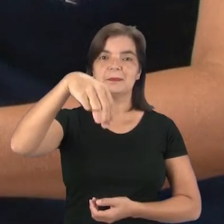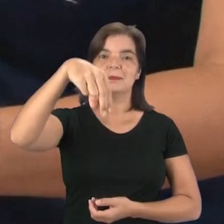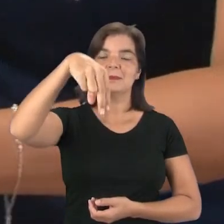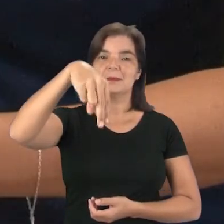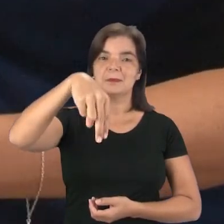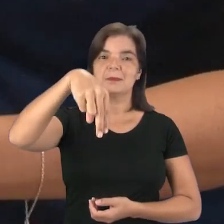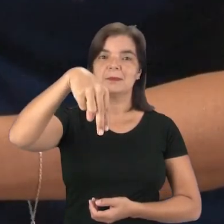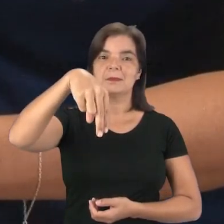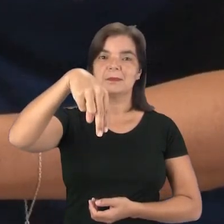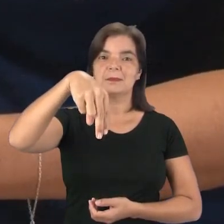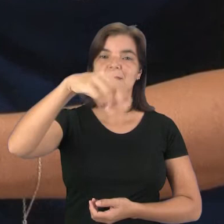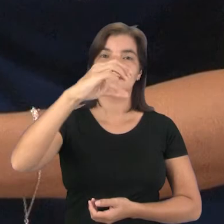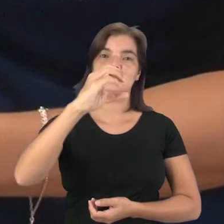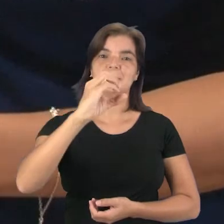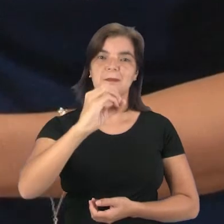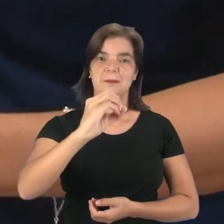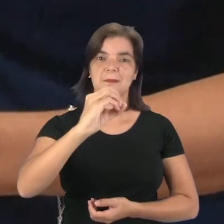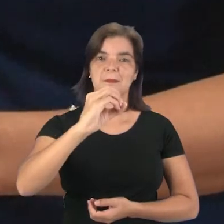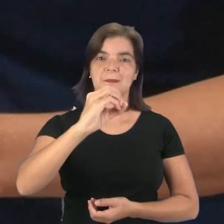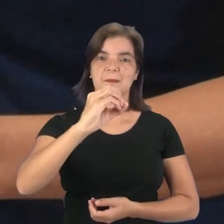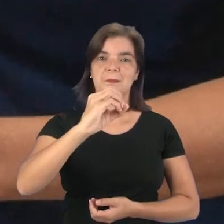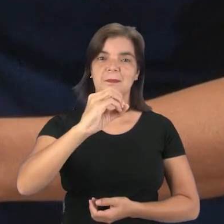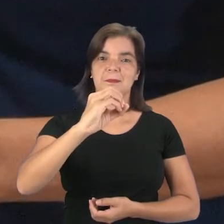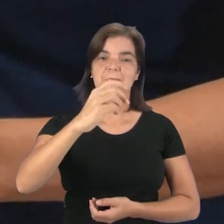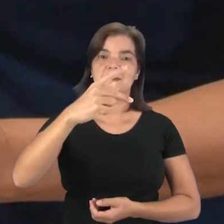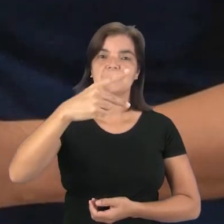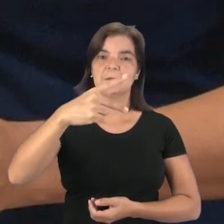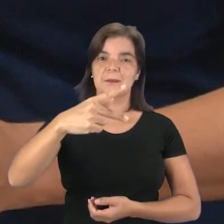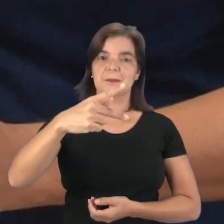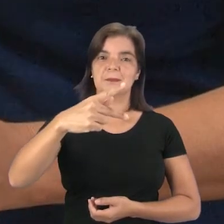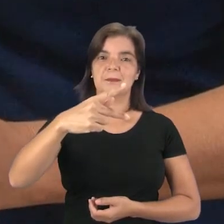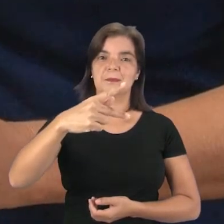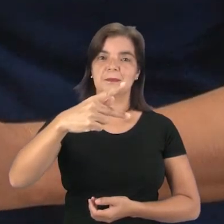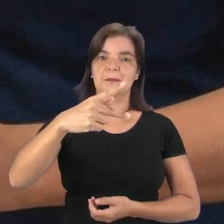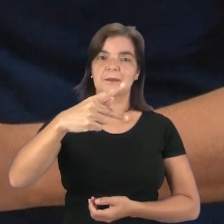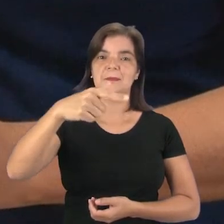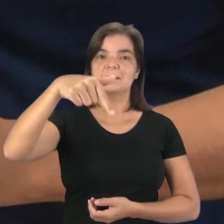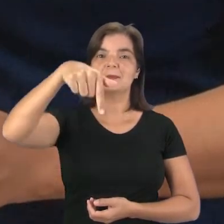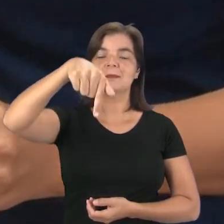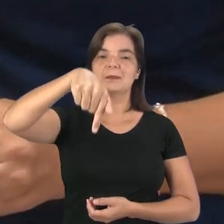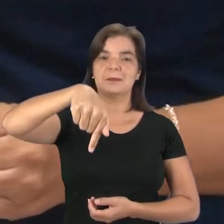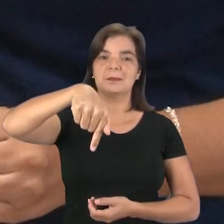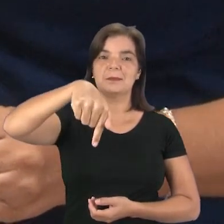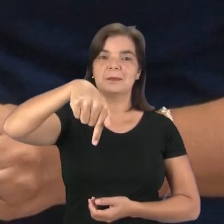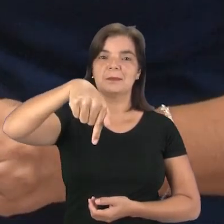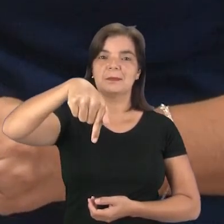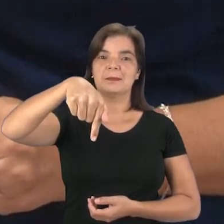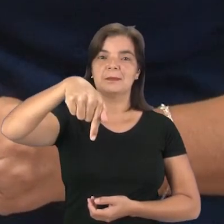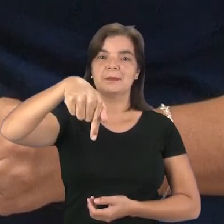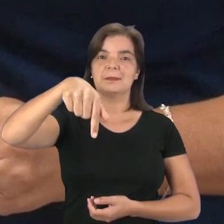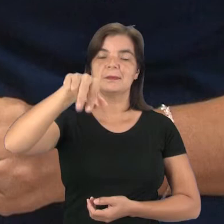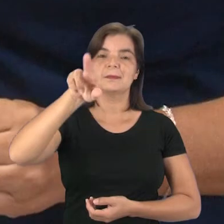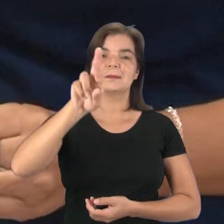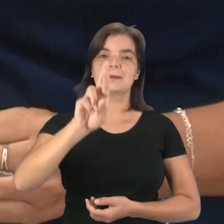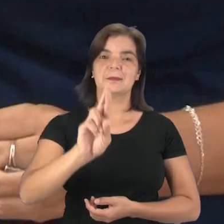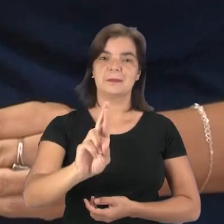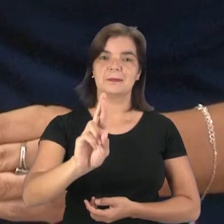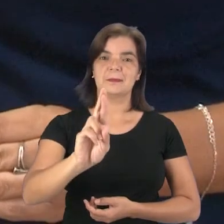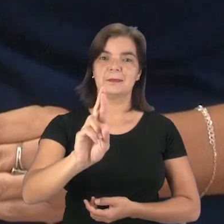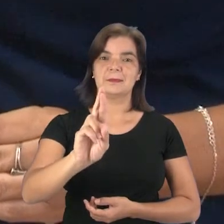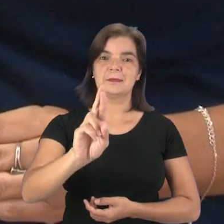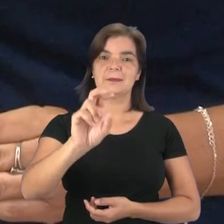n o p q r